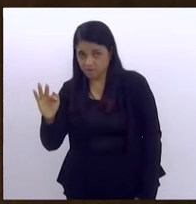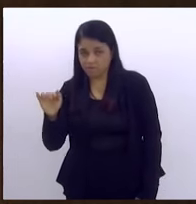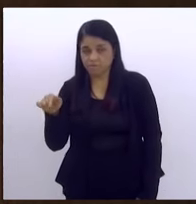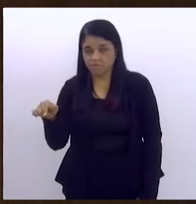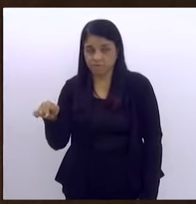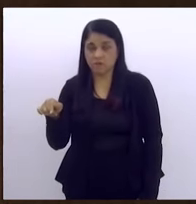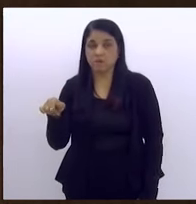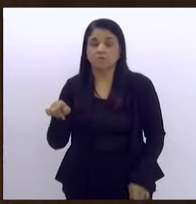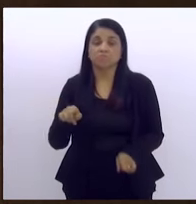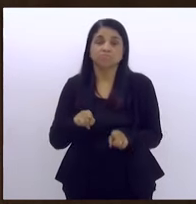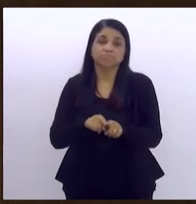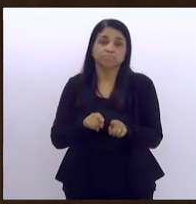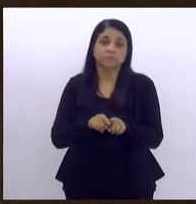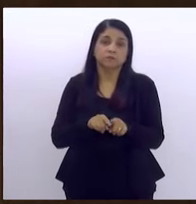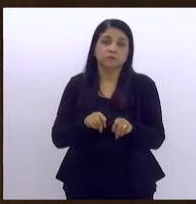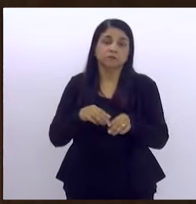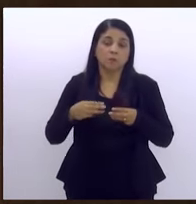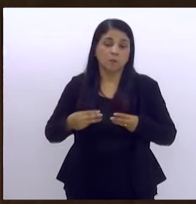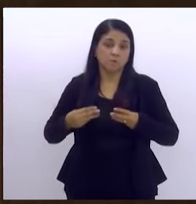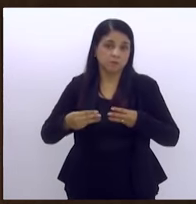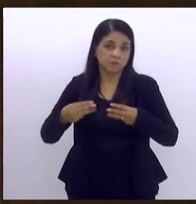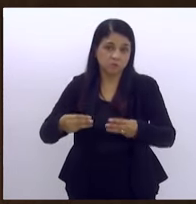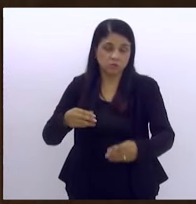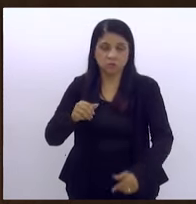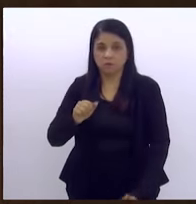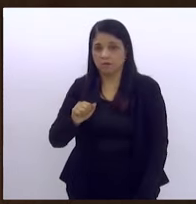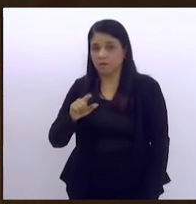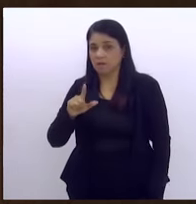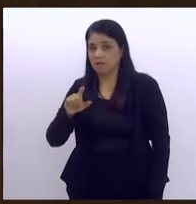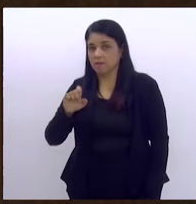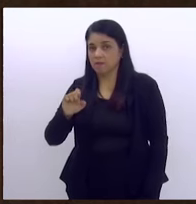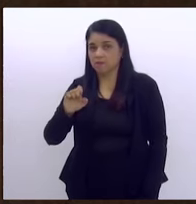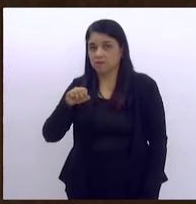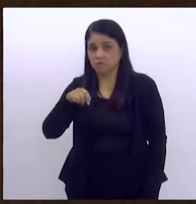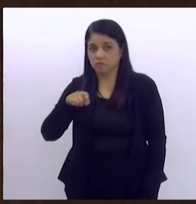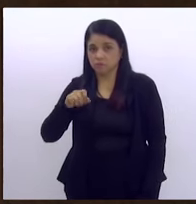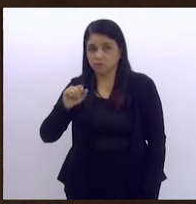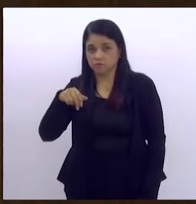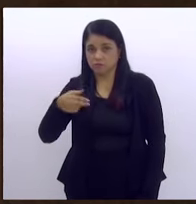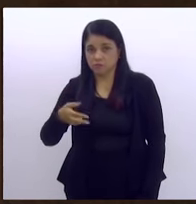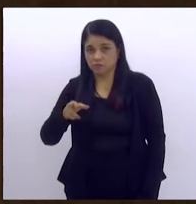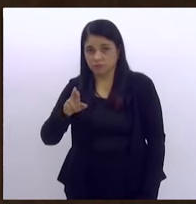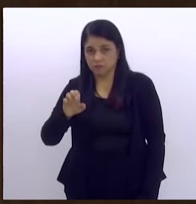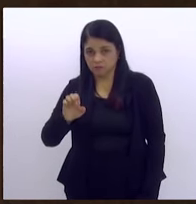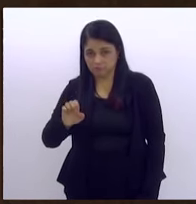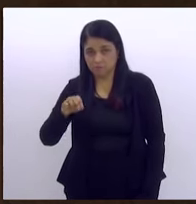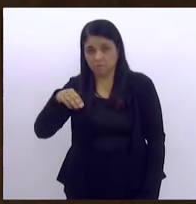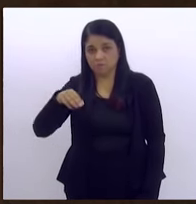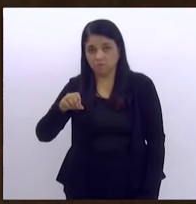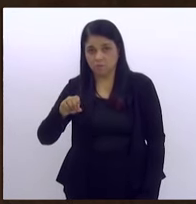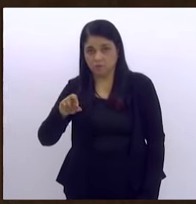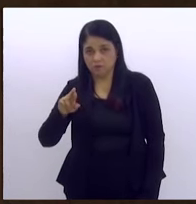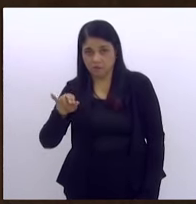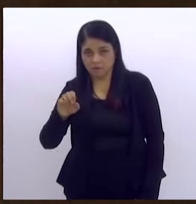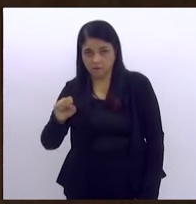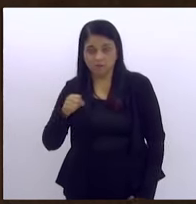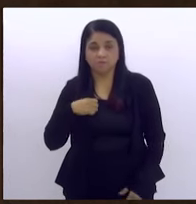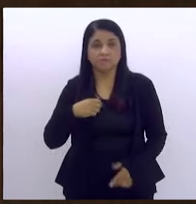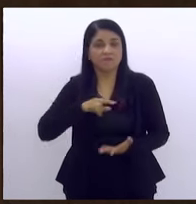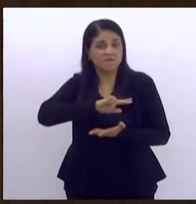principalmente por parte do ministro Alexandre de Moraes, que manteve